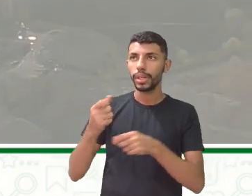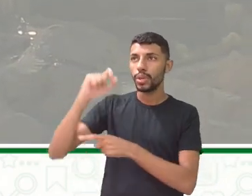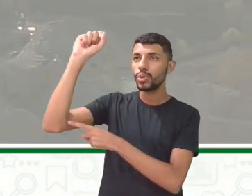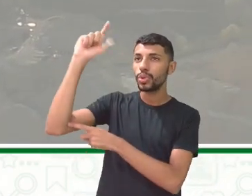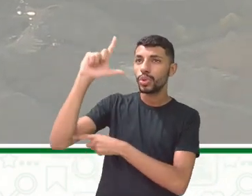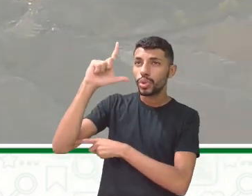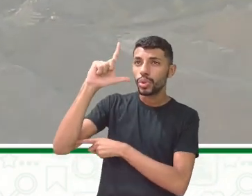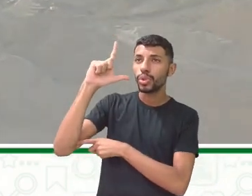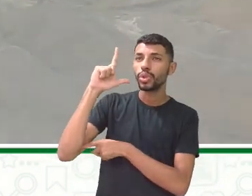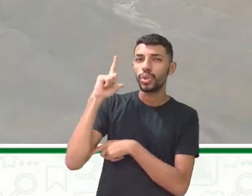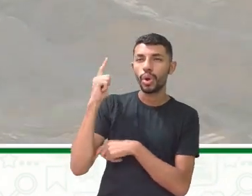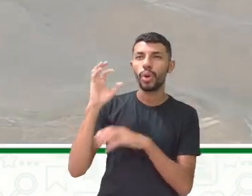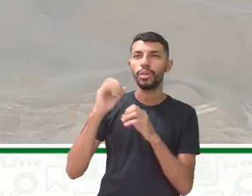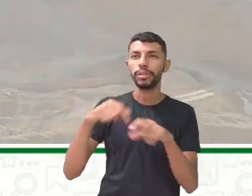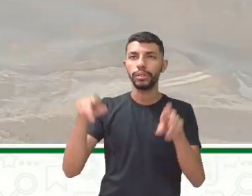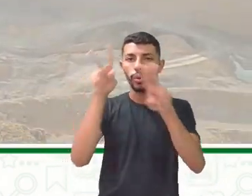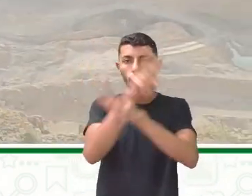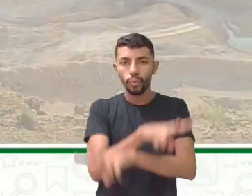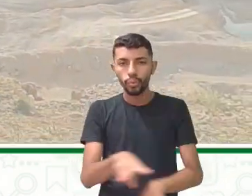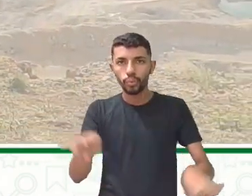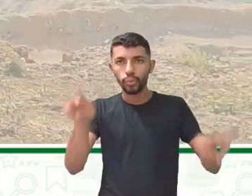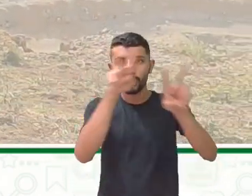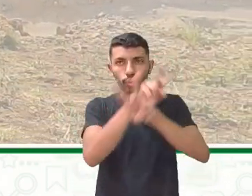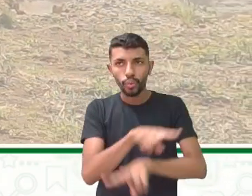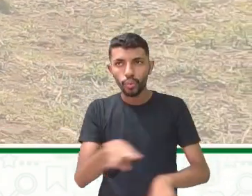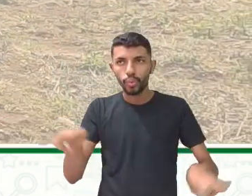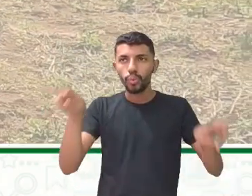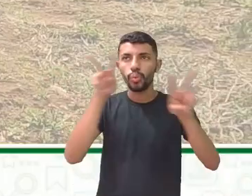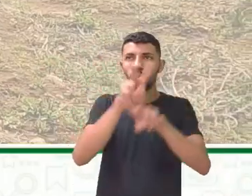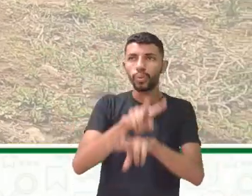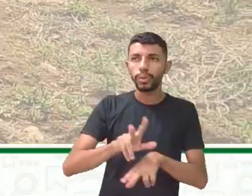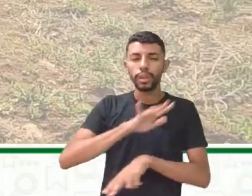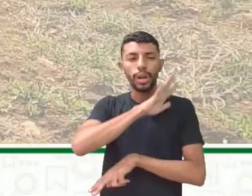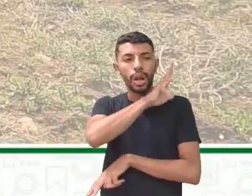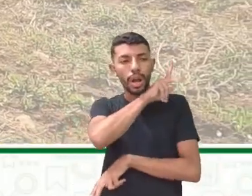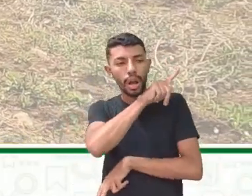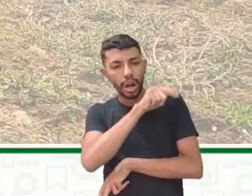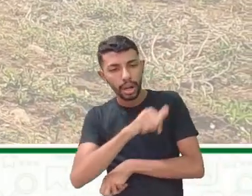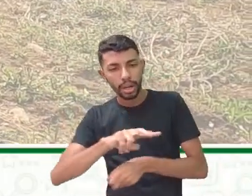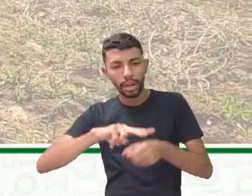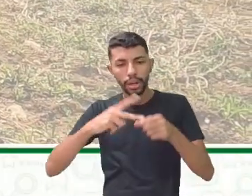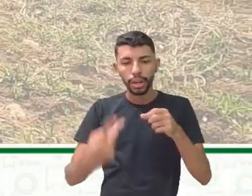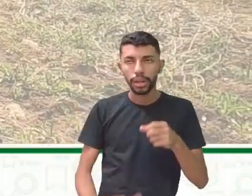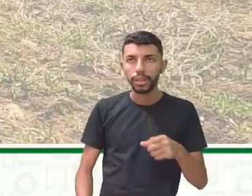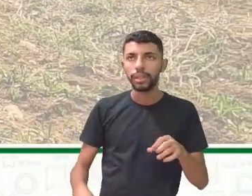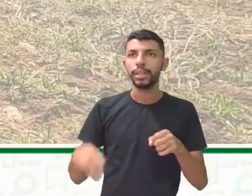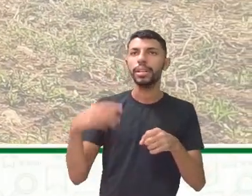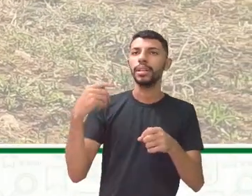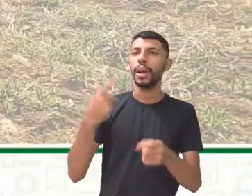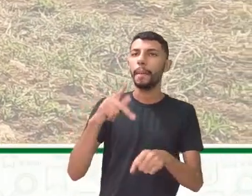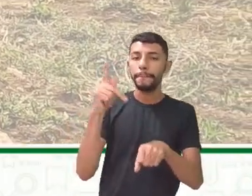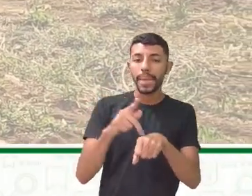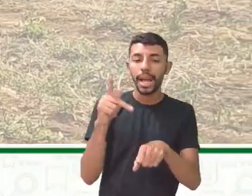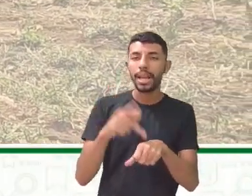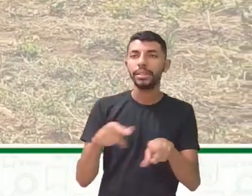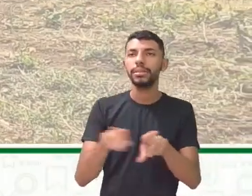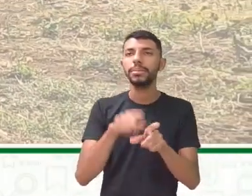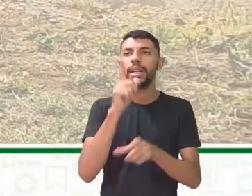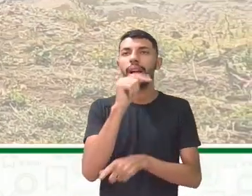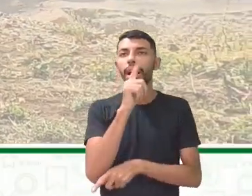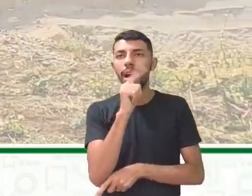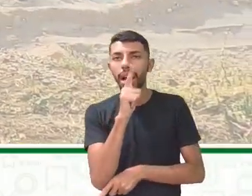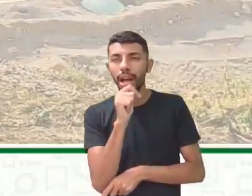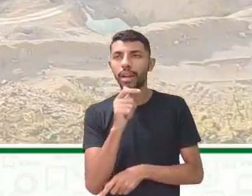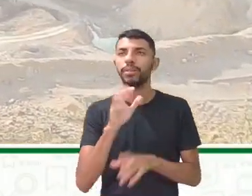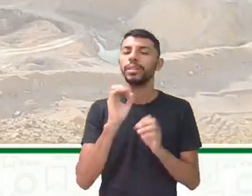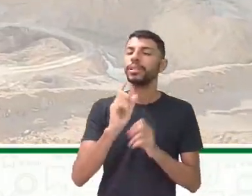o movimento dos ventos, olha aí o que a gente estava falando, os animais, os vegetais, os minérios, a água, que a gente falou no início